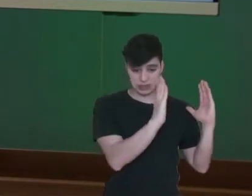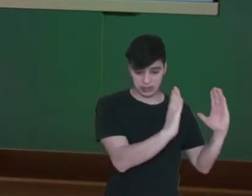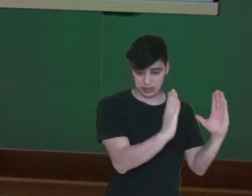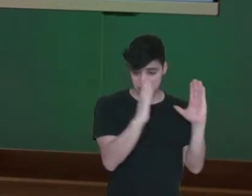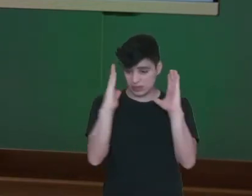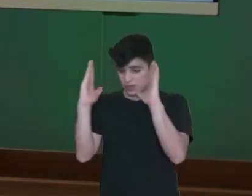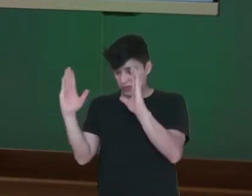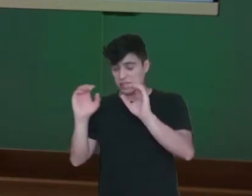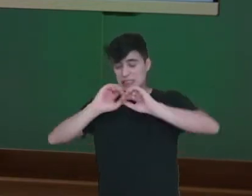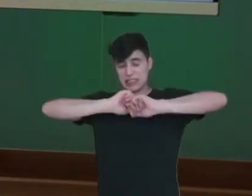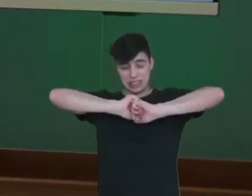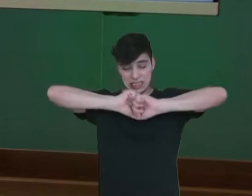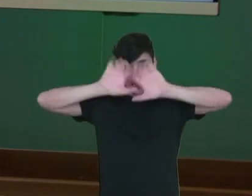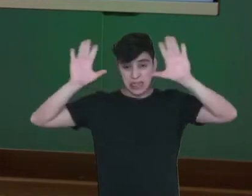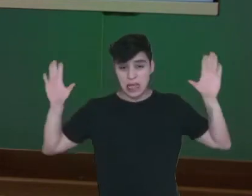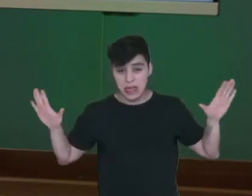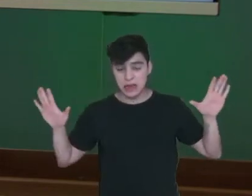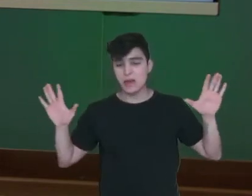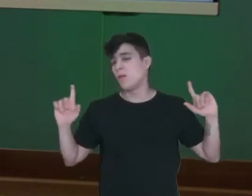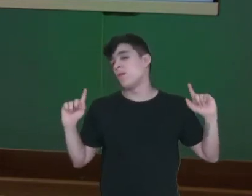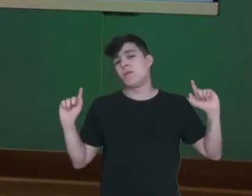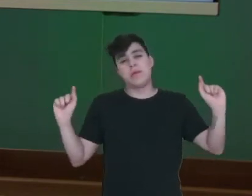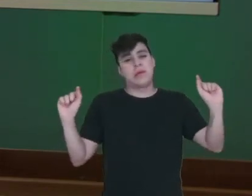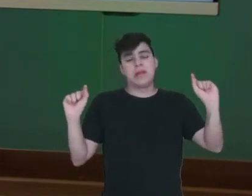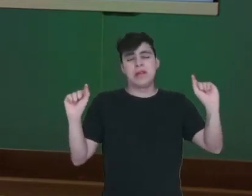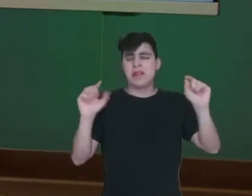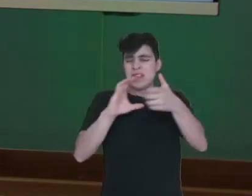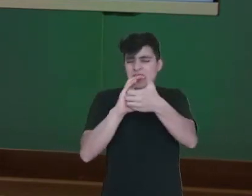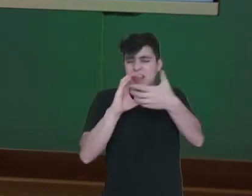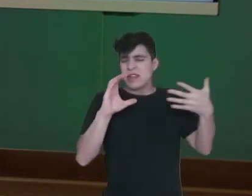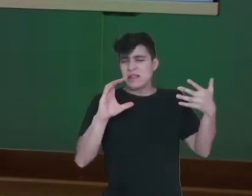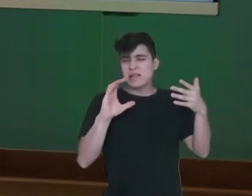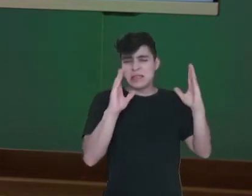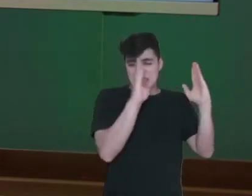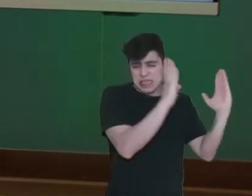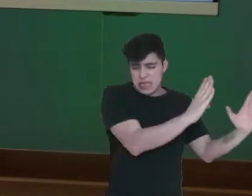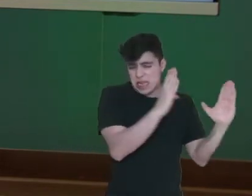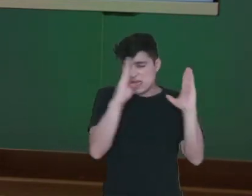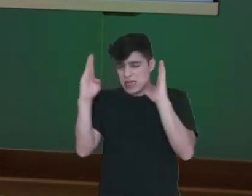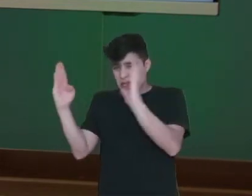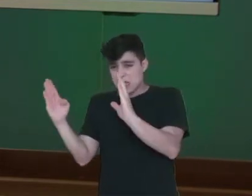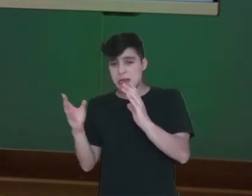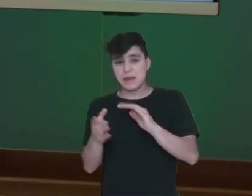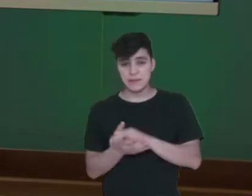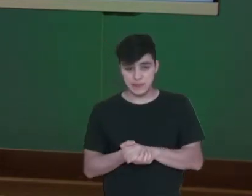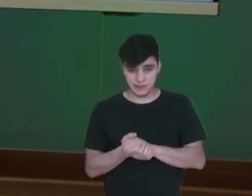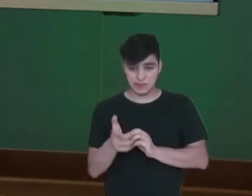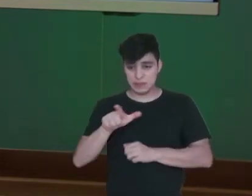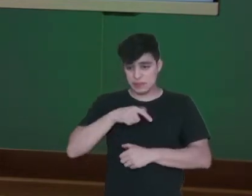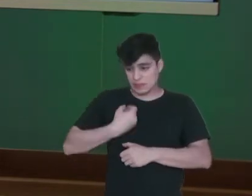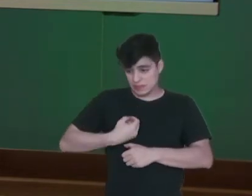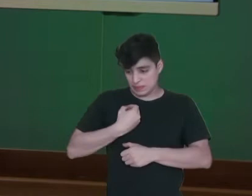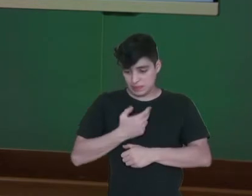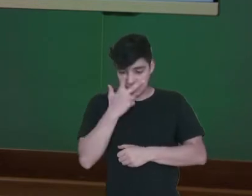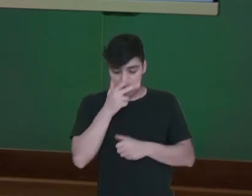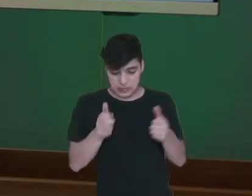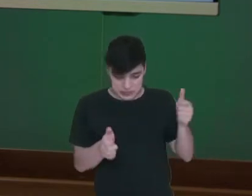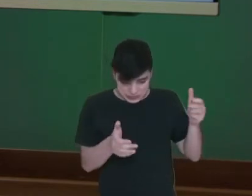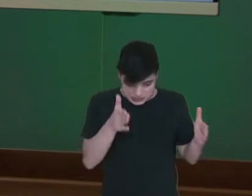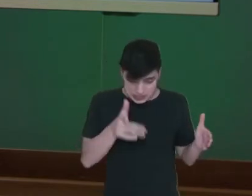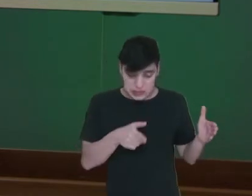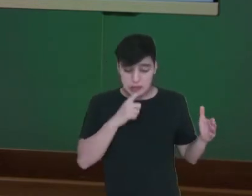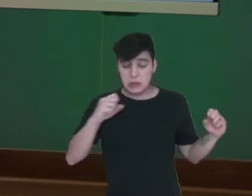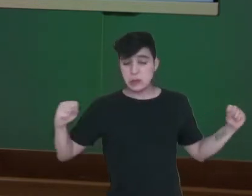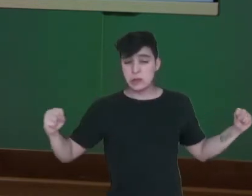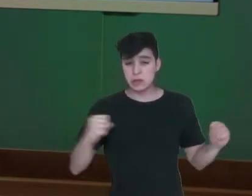bem definidas. Que característica é essa de 2 estações bem definidas? Nós vamos ter um período de